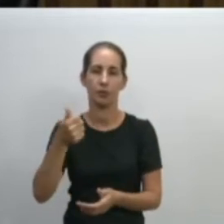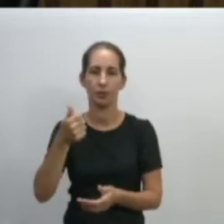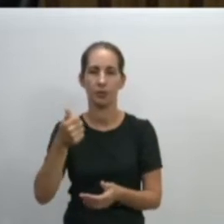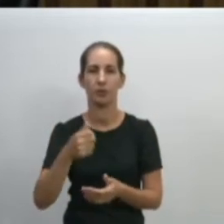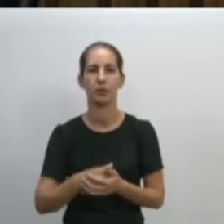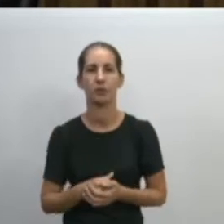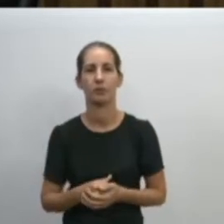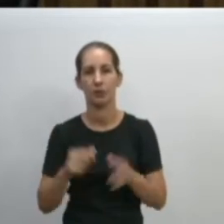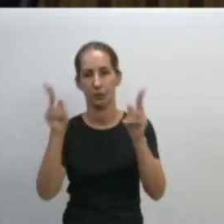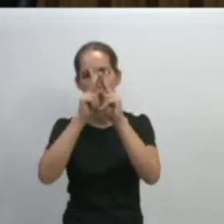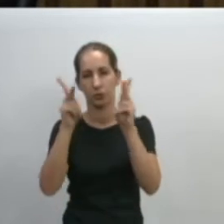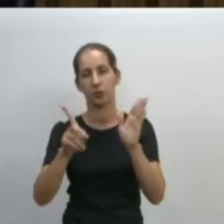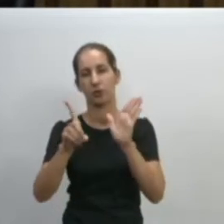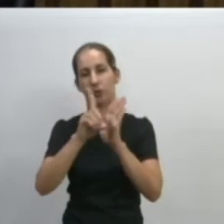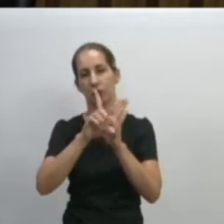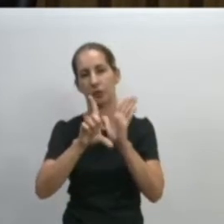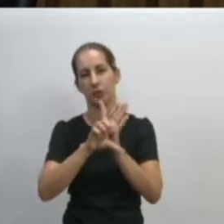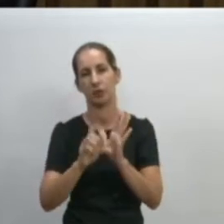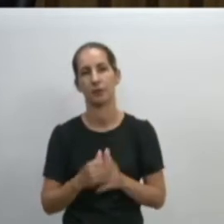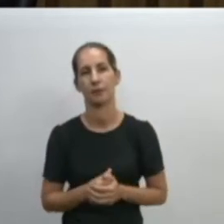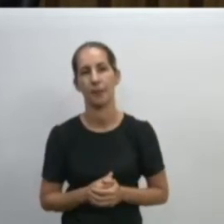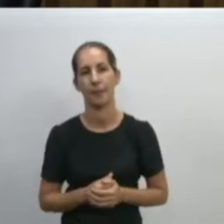aprovação deste projeto de decreto legislativo.